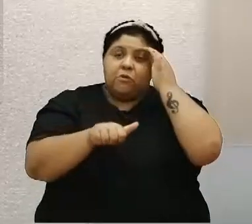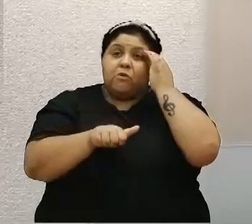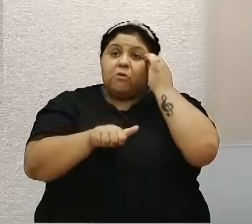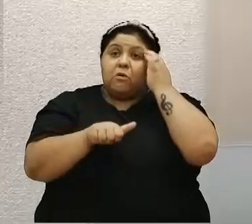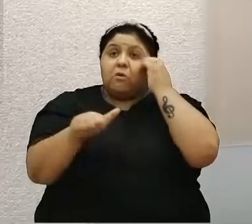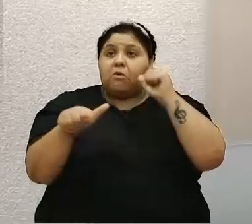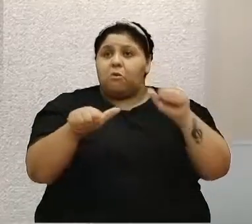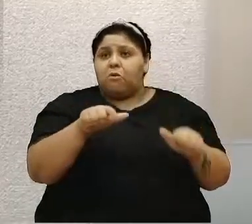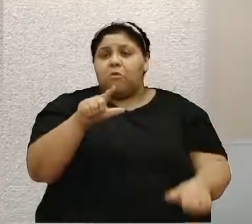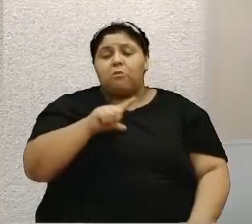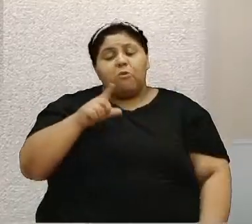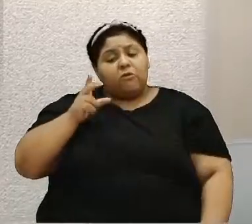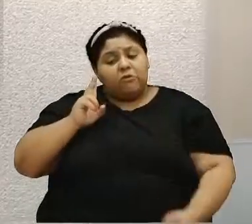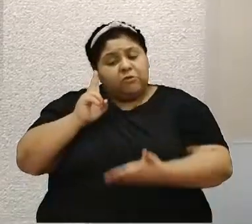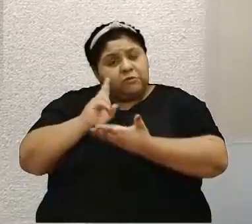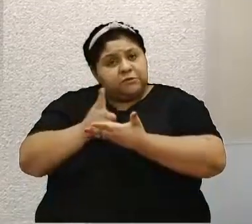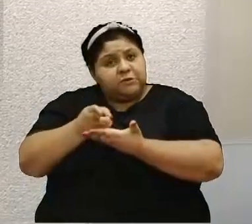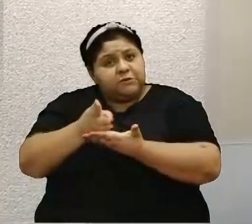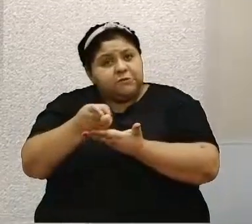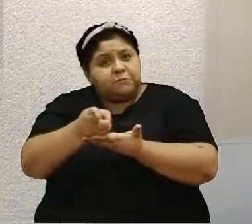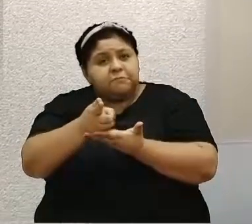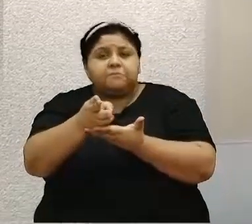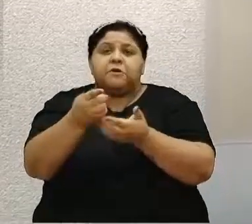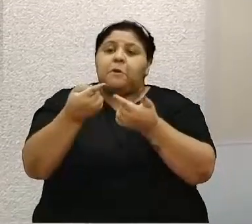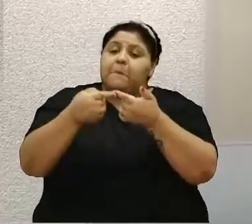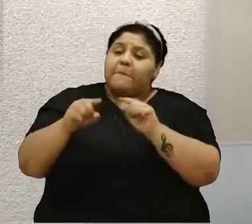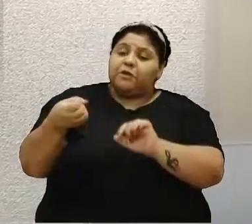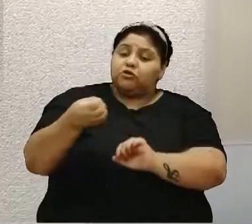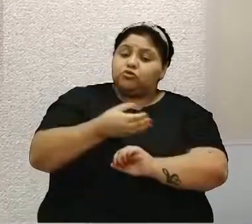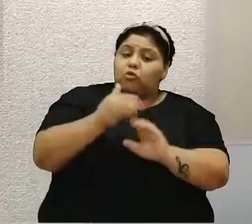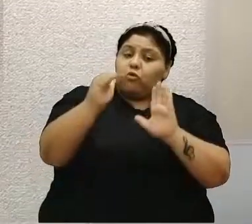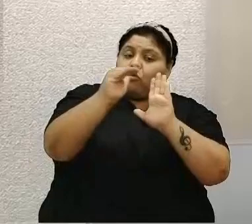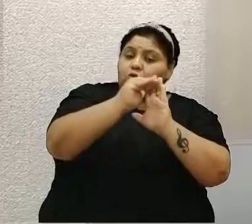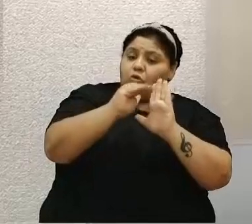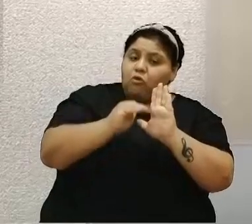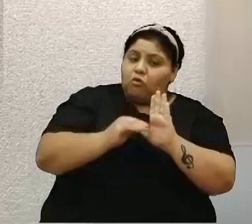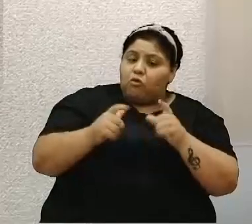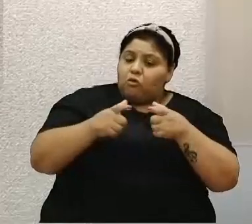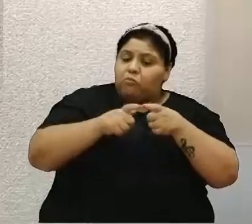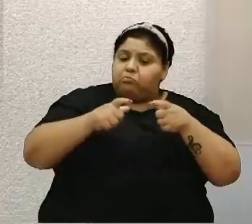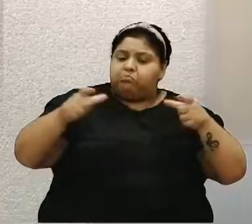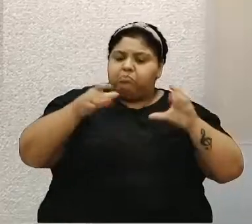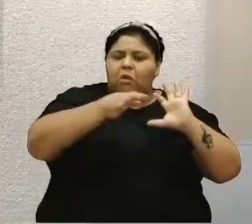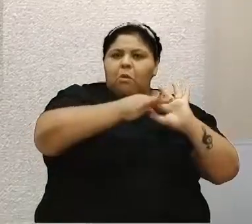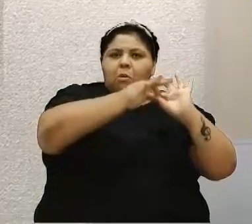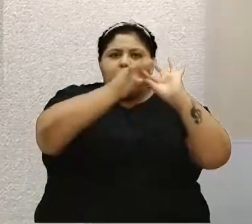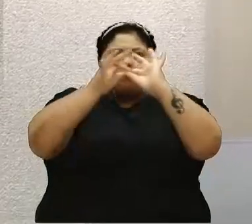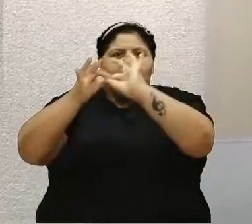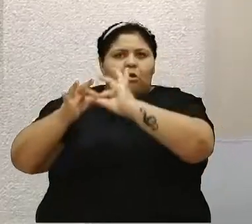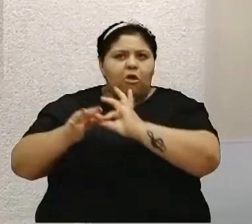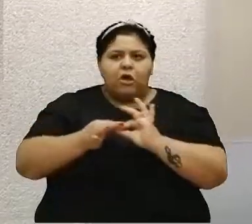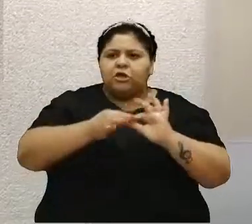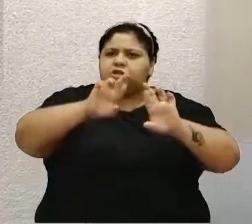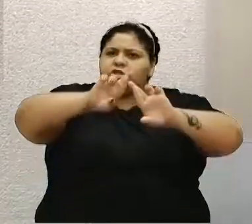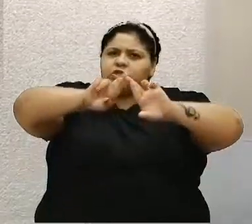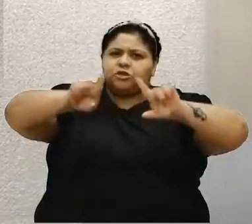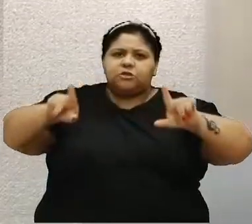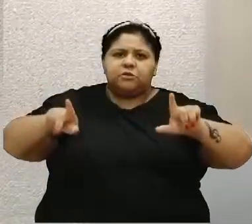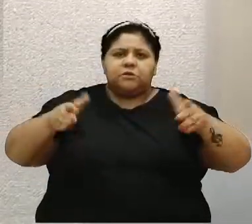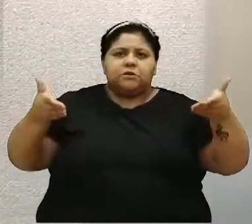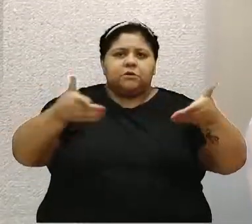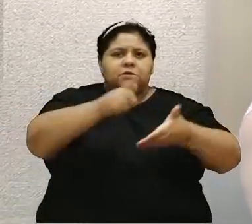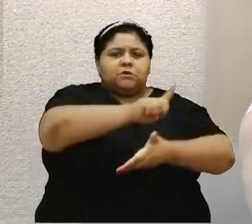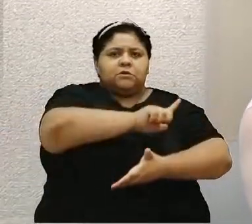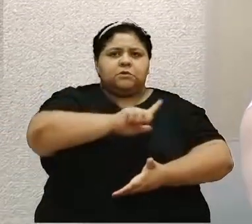ter continuidade de algumas coisas, mas é um novo programa e uma ampla coligação completamente diferente da que